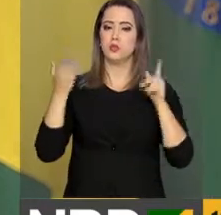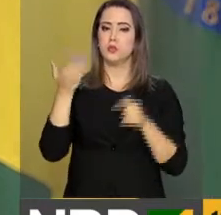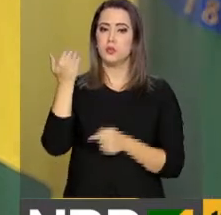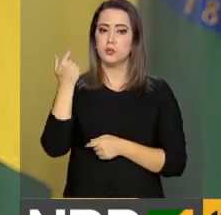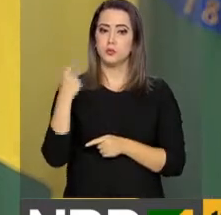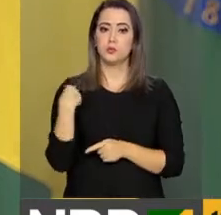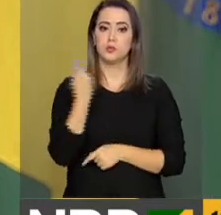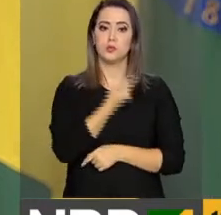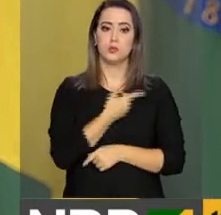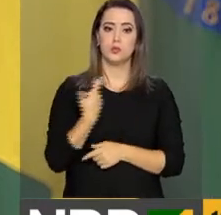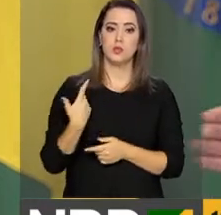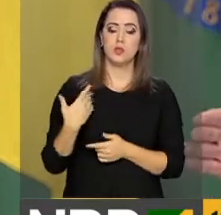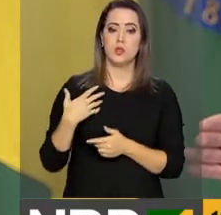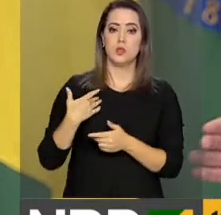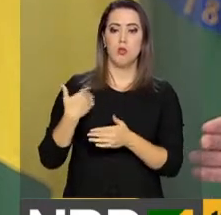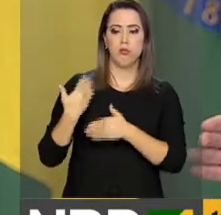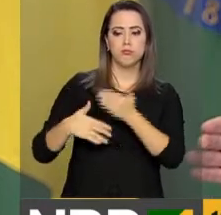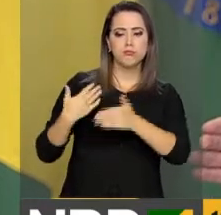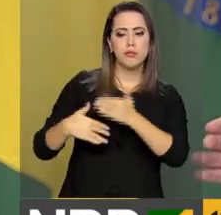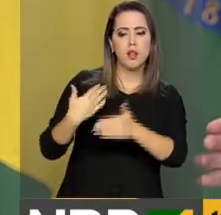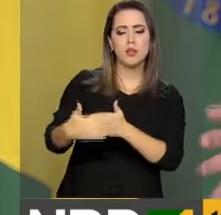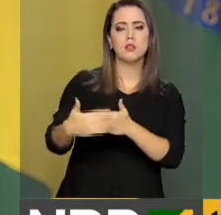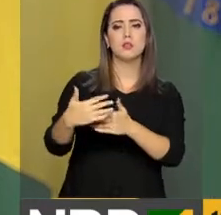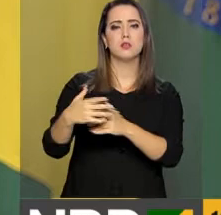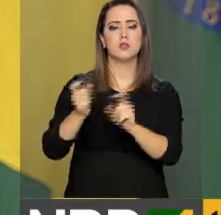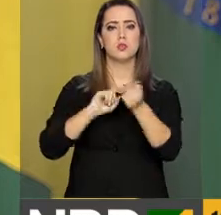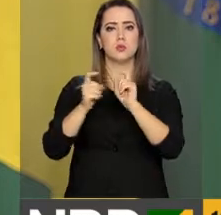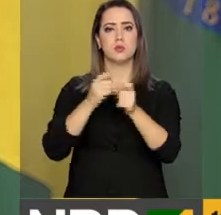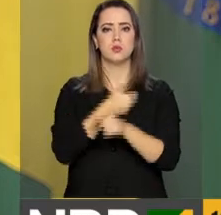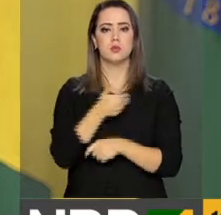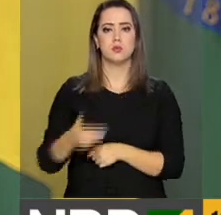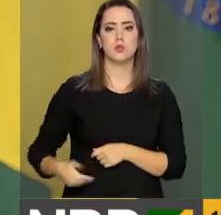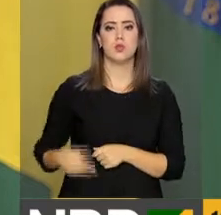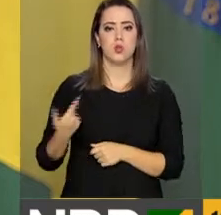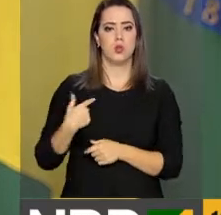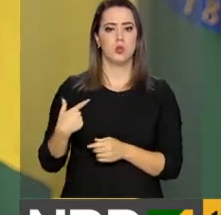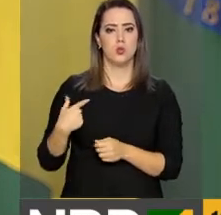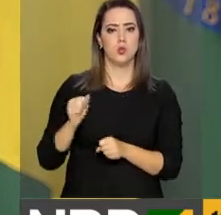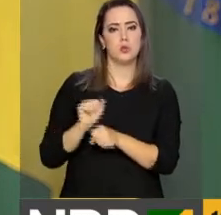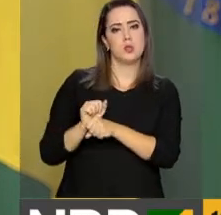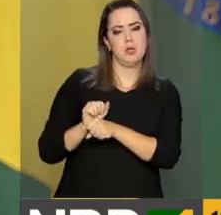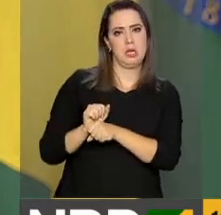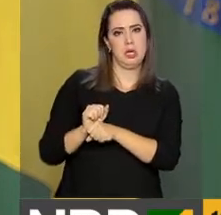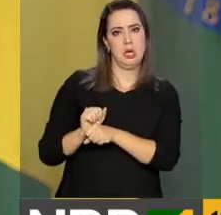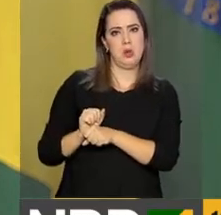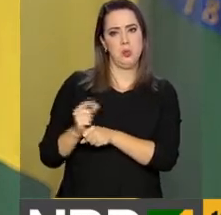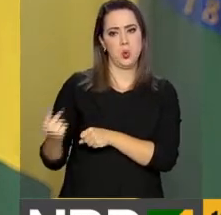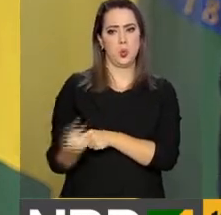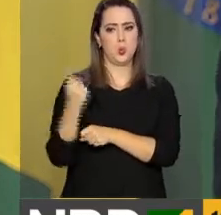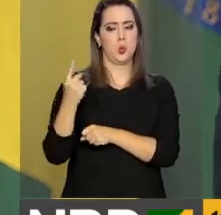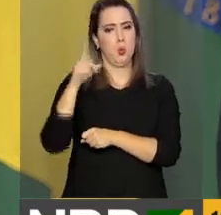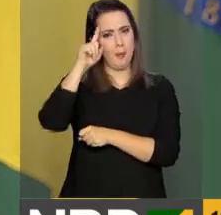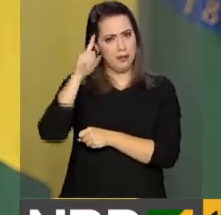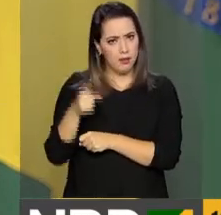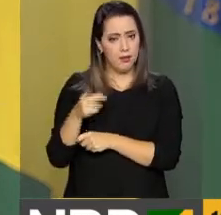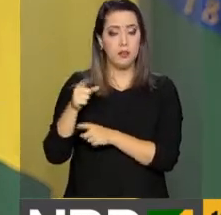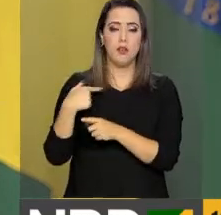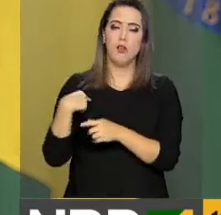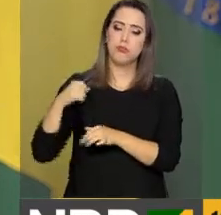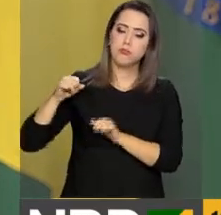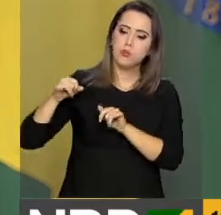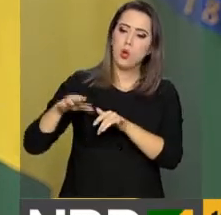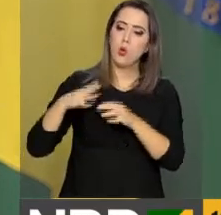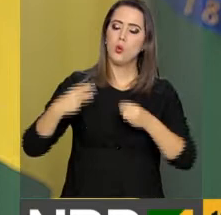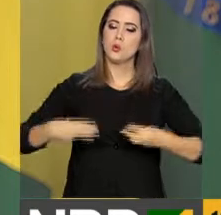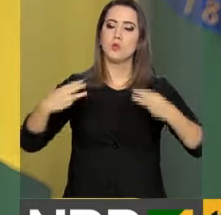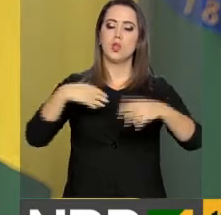passado, nós destravamos a administração pública. Nós não travamos as coisas, não centralizamos. Nós destravamos e os ministros